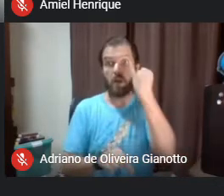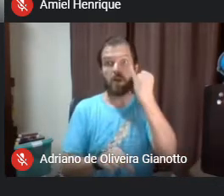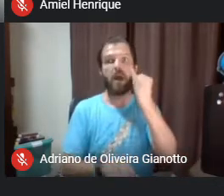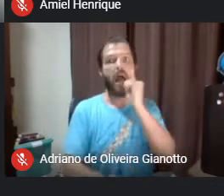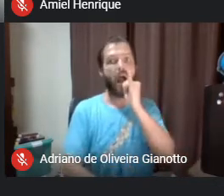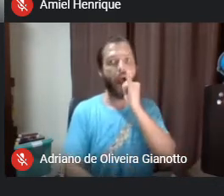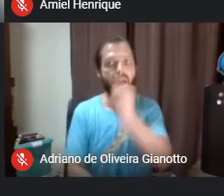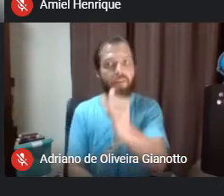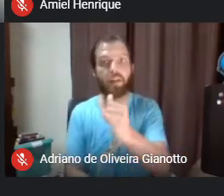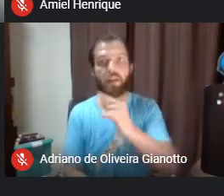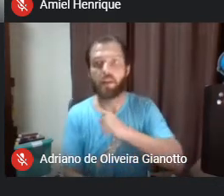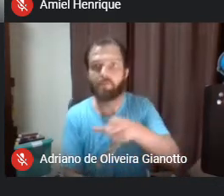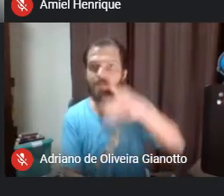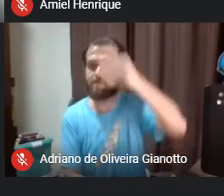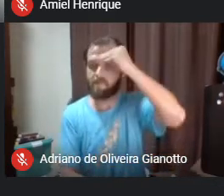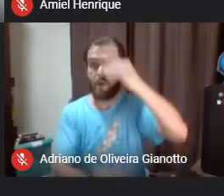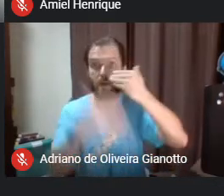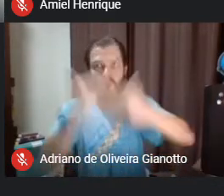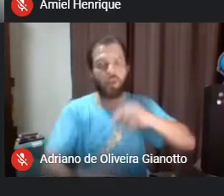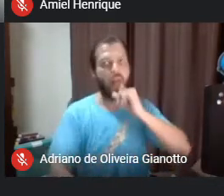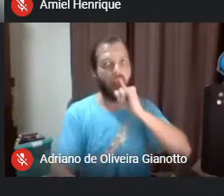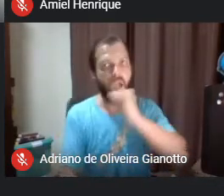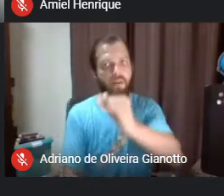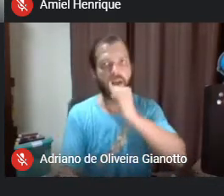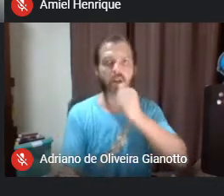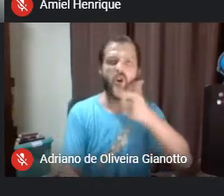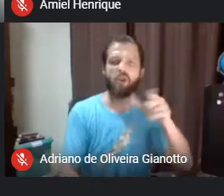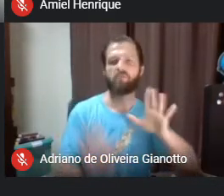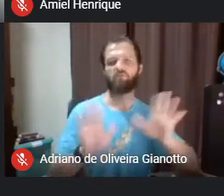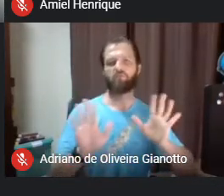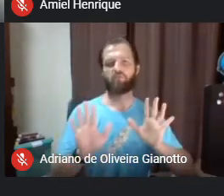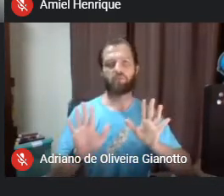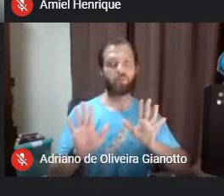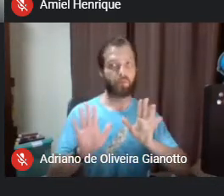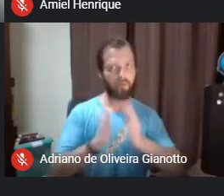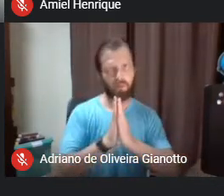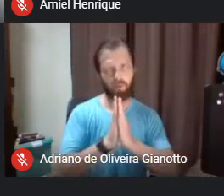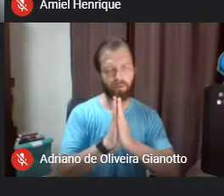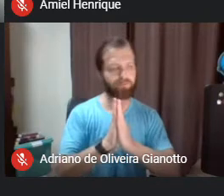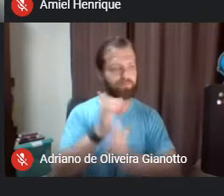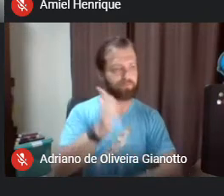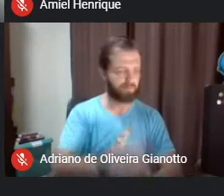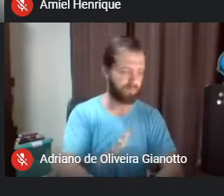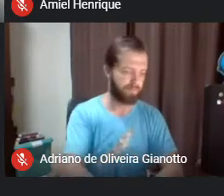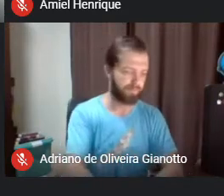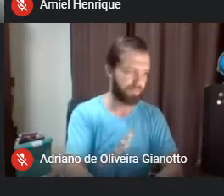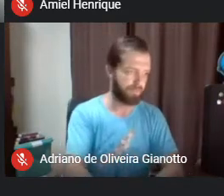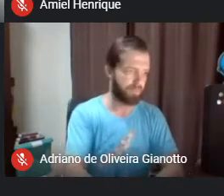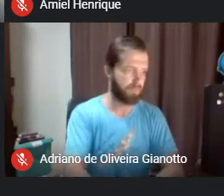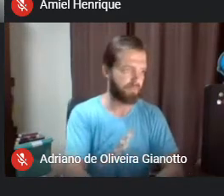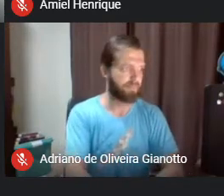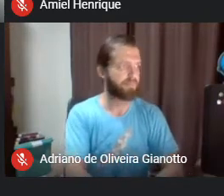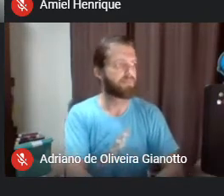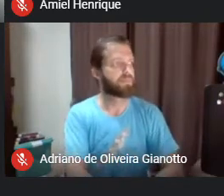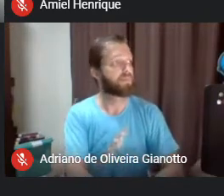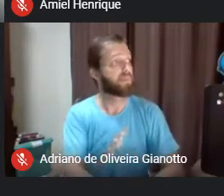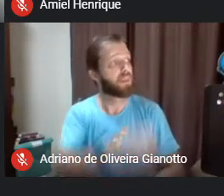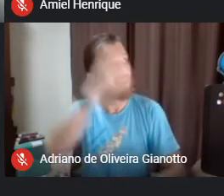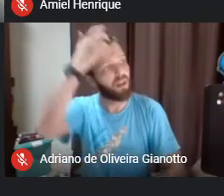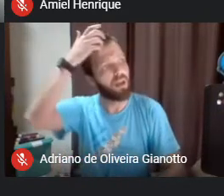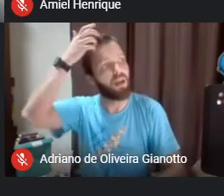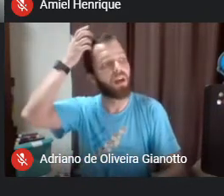desse conteúdo, pegar as coisas mais importantes para que vocês possam lembrar disso no momento da